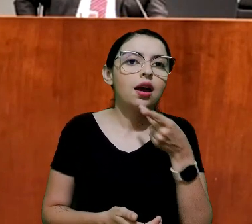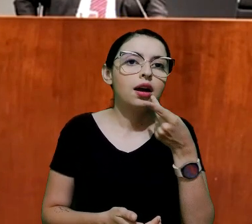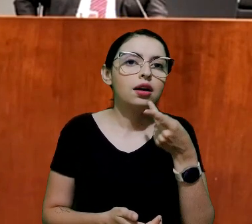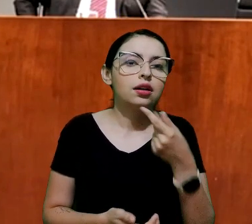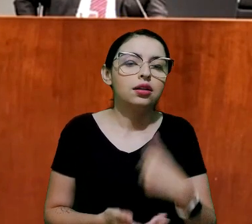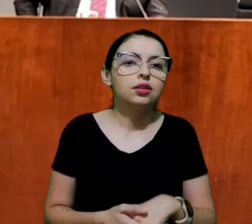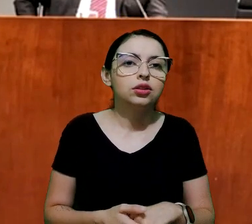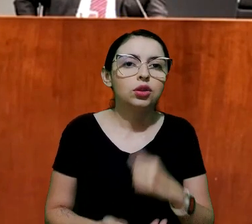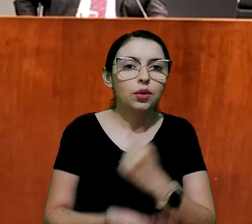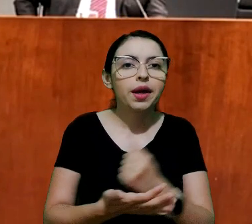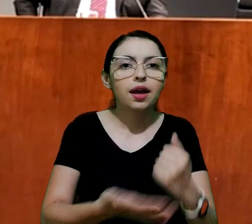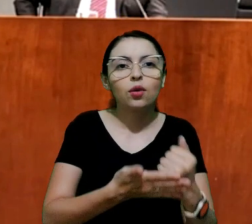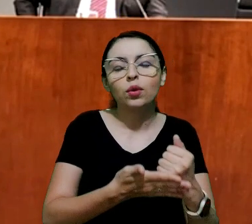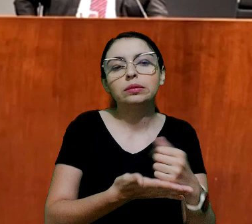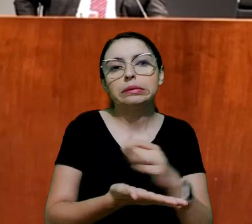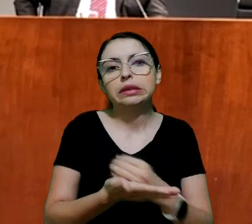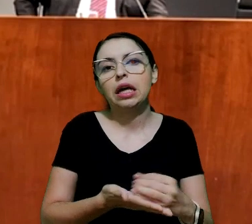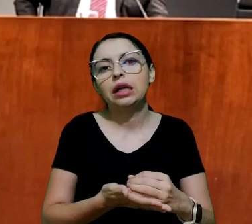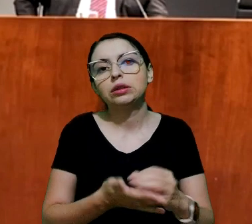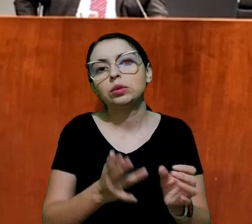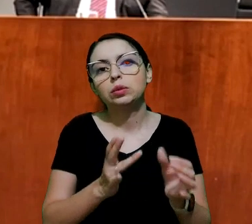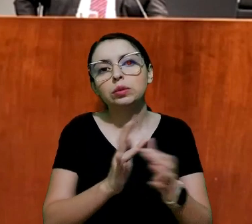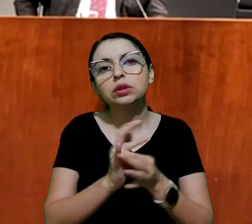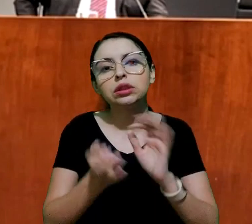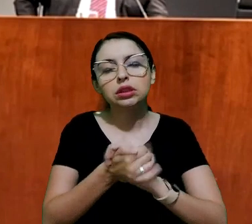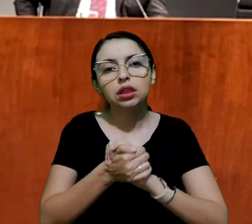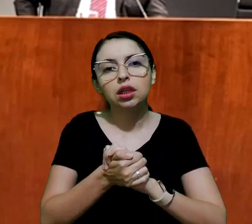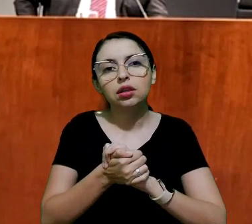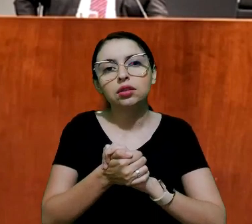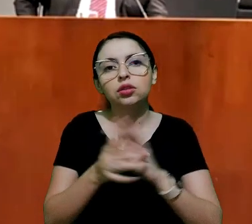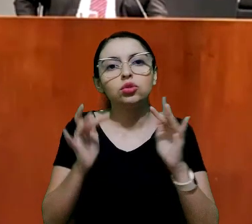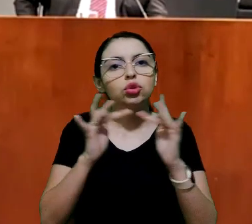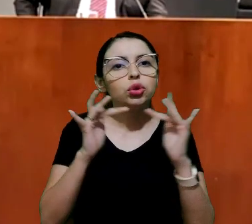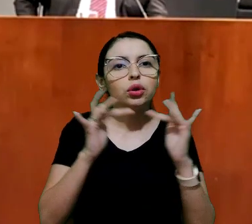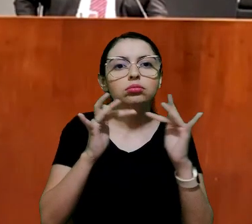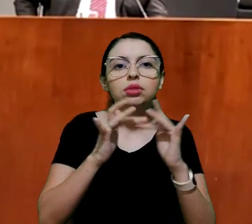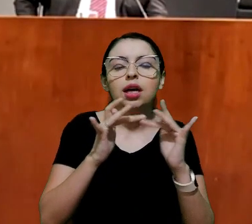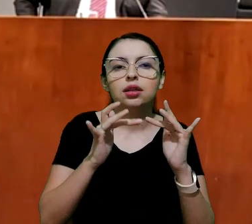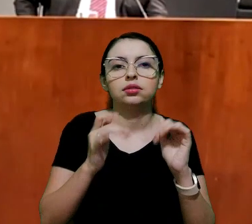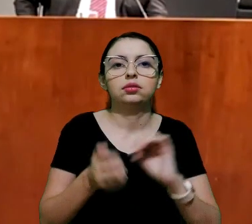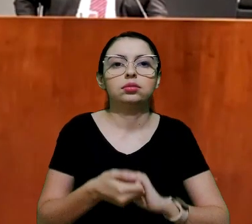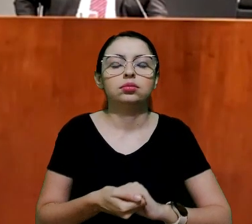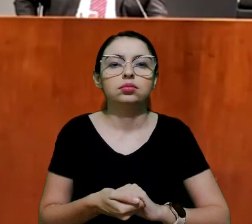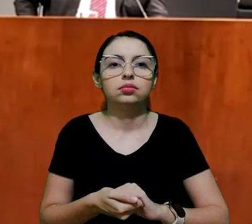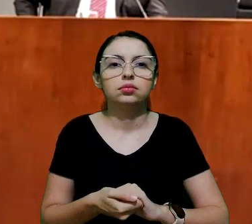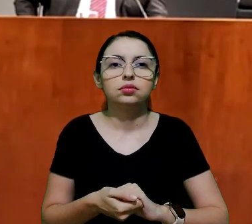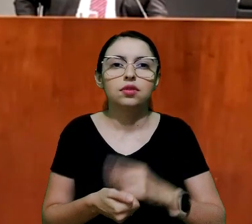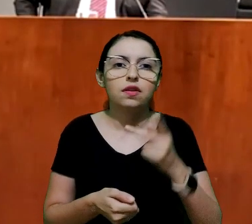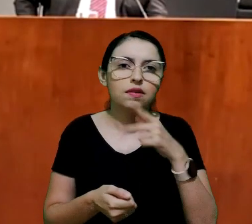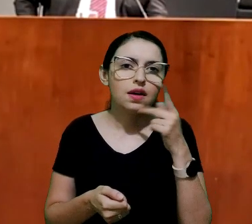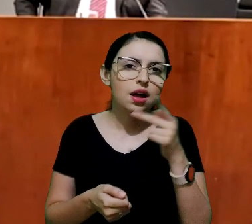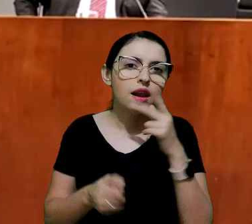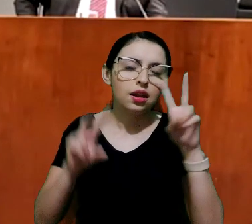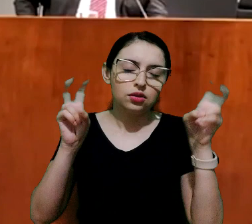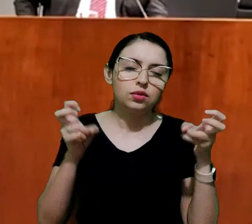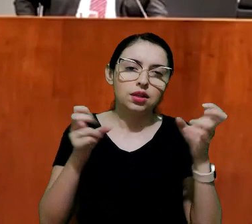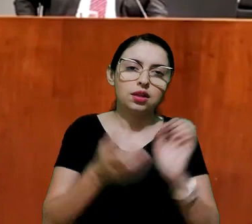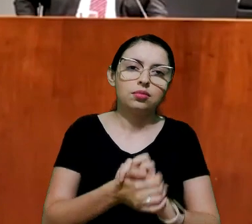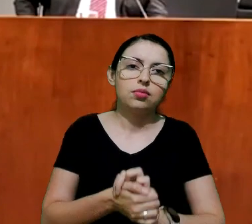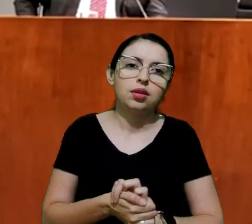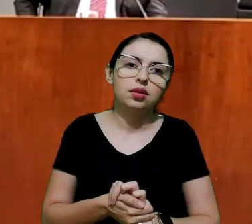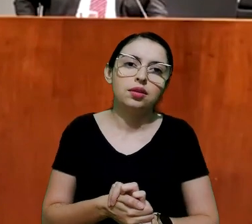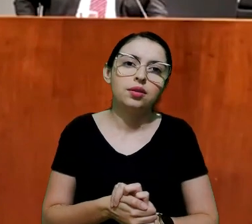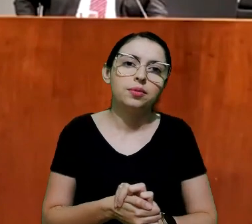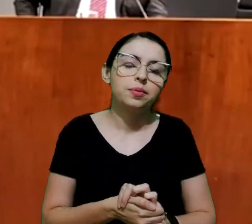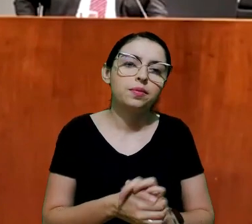pacto antinupcial ou ao contrato de união estável que versa também sobre matéria sucessória? Eu,